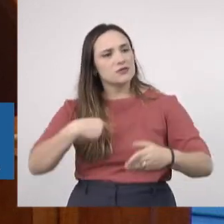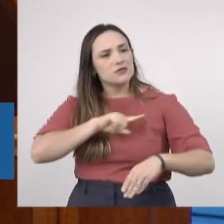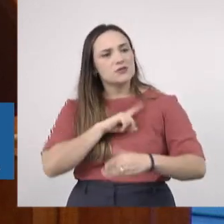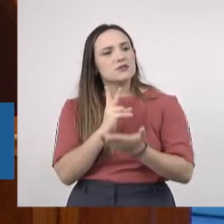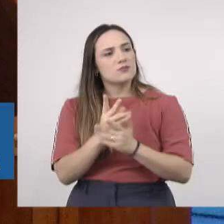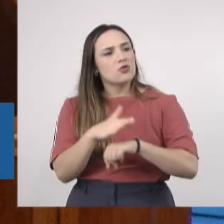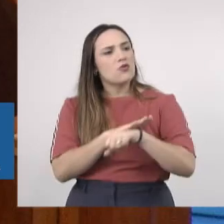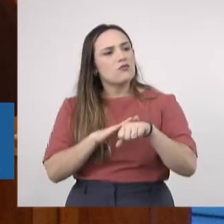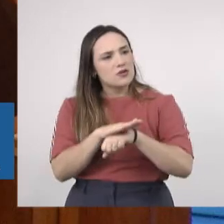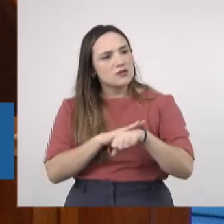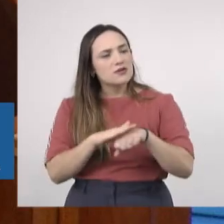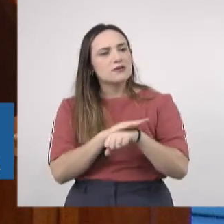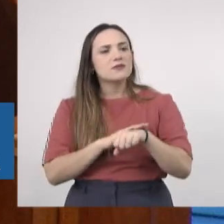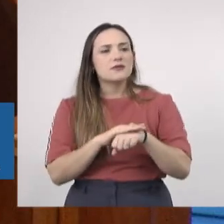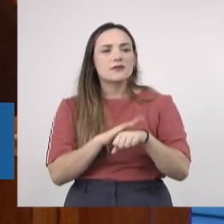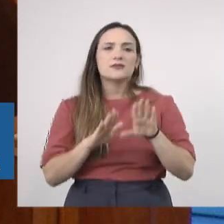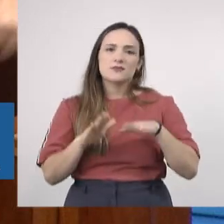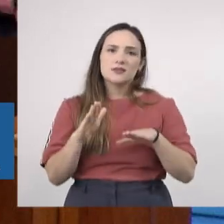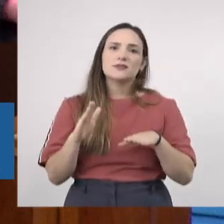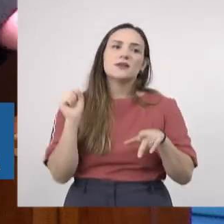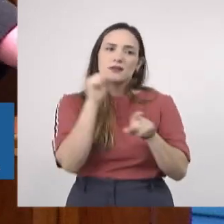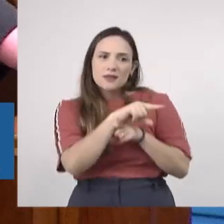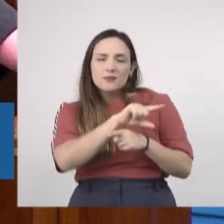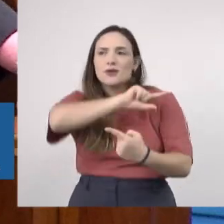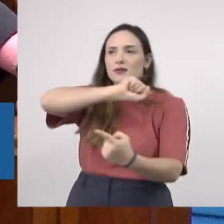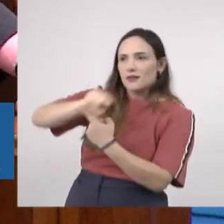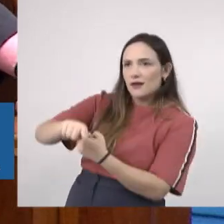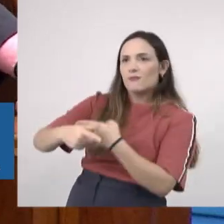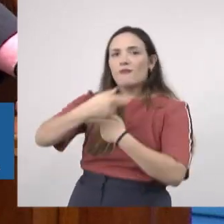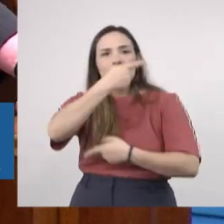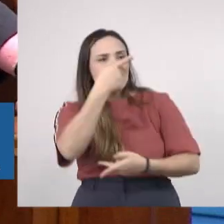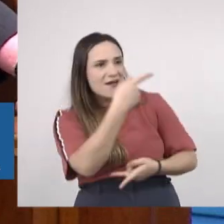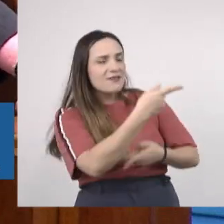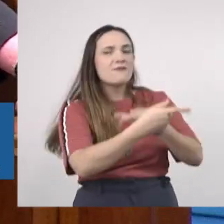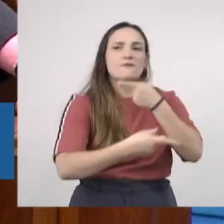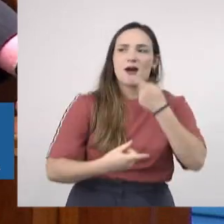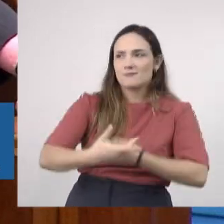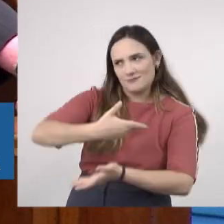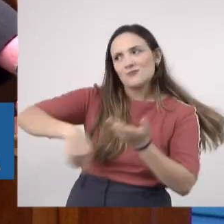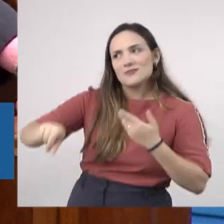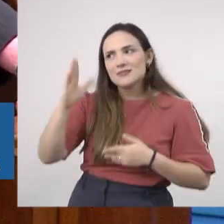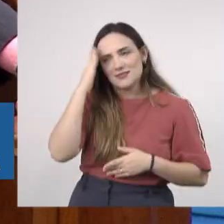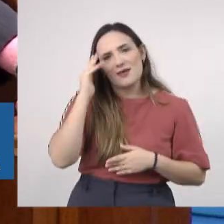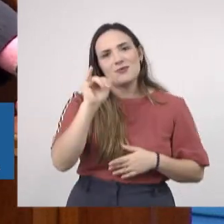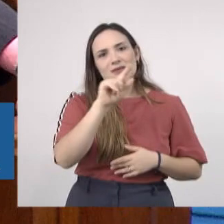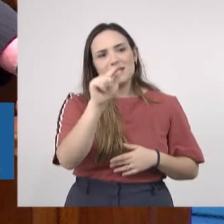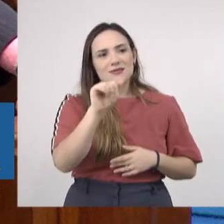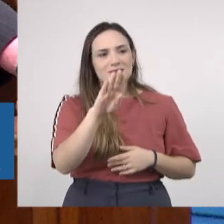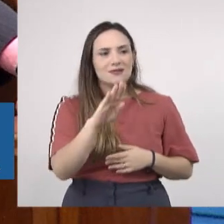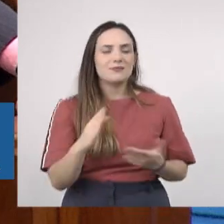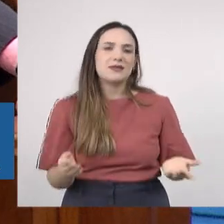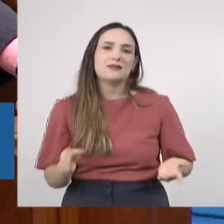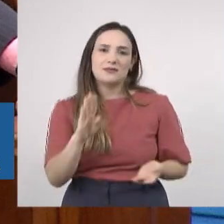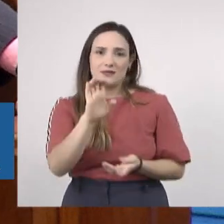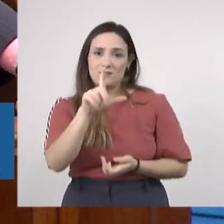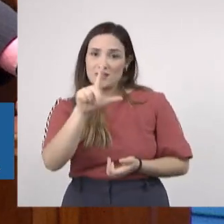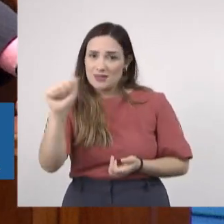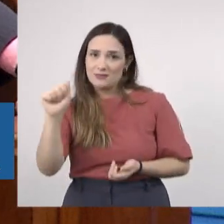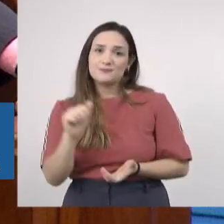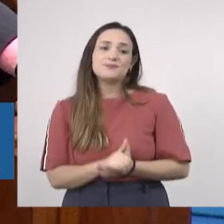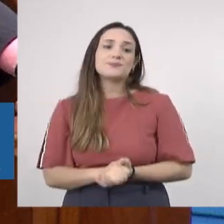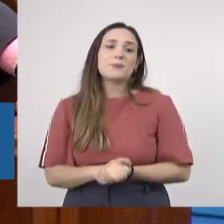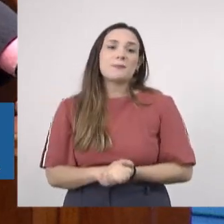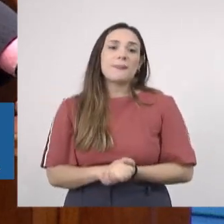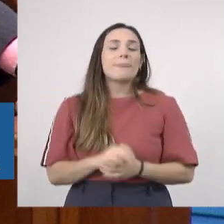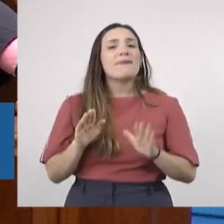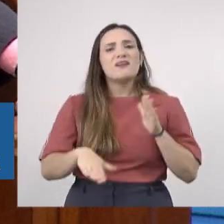aqui usado os ouvidos para chorar um pouco da realidade do dia a dia. Muitas vezes a pessoa ela busca um serviço e mesmo